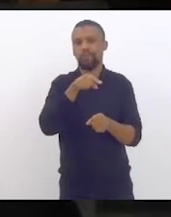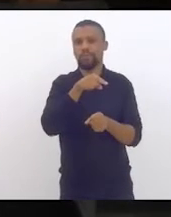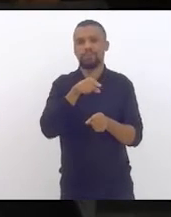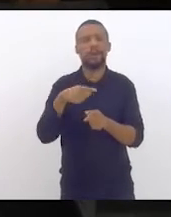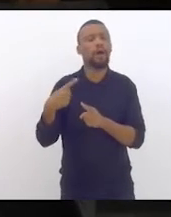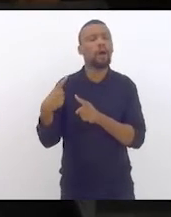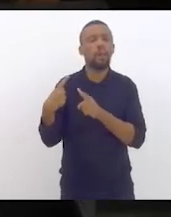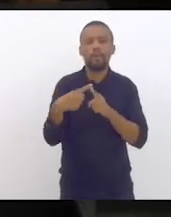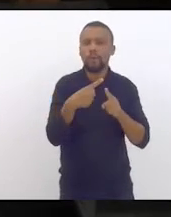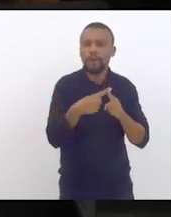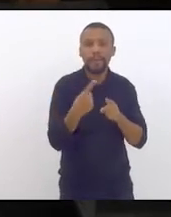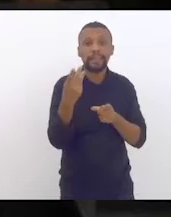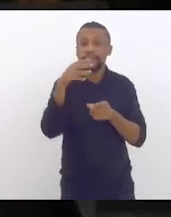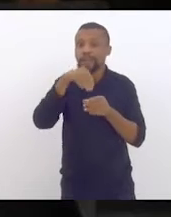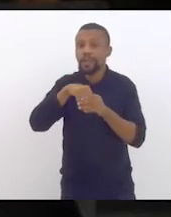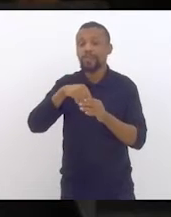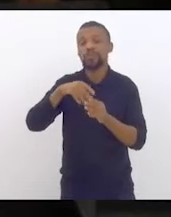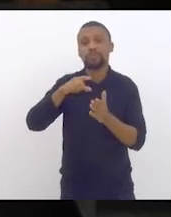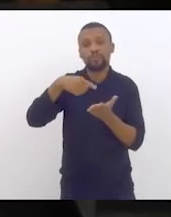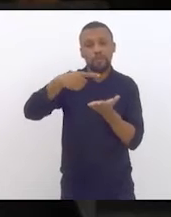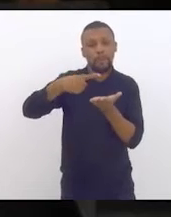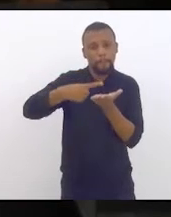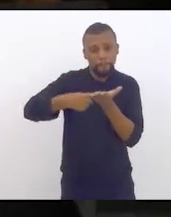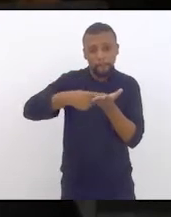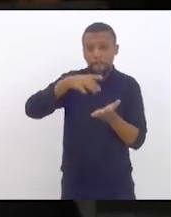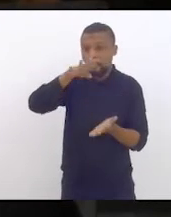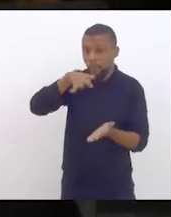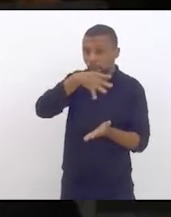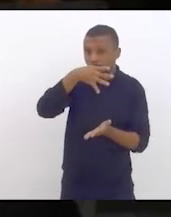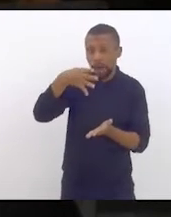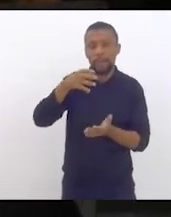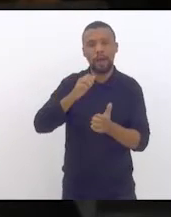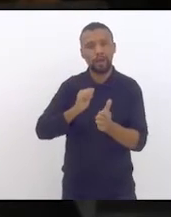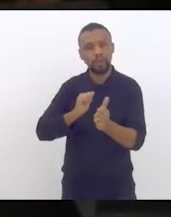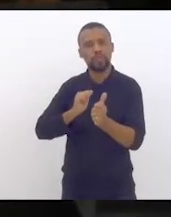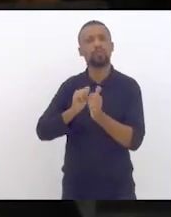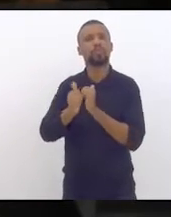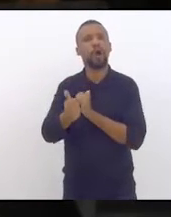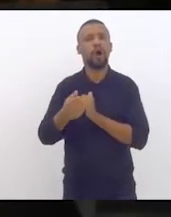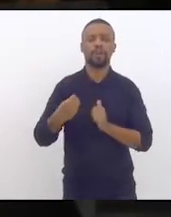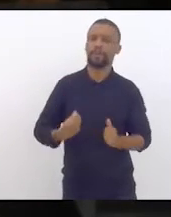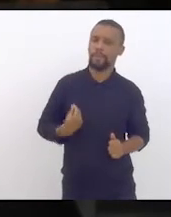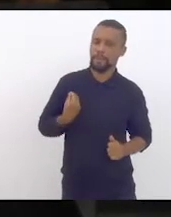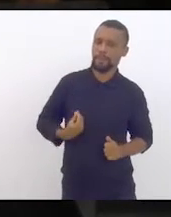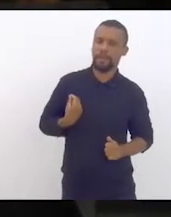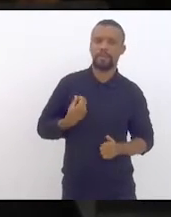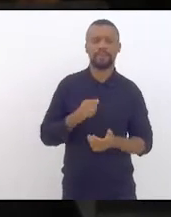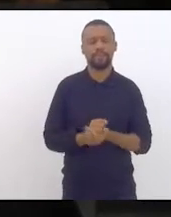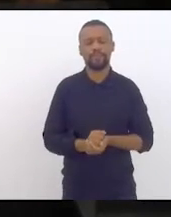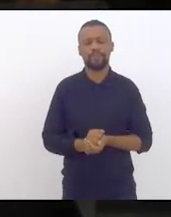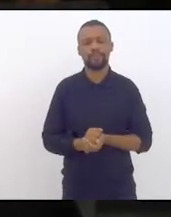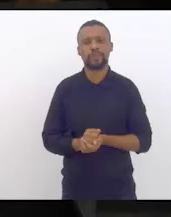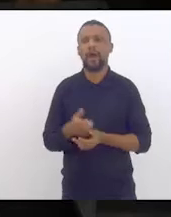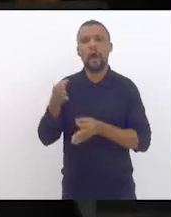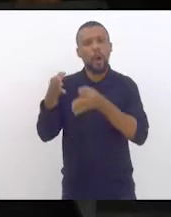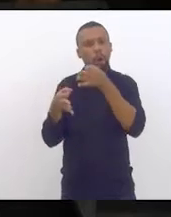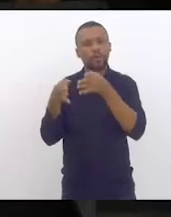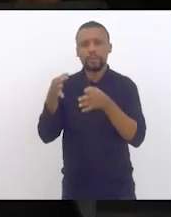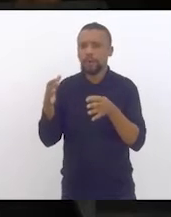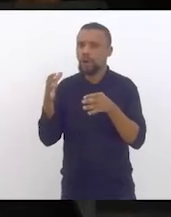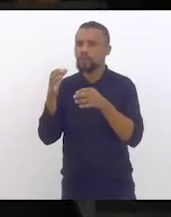no Programa Esporte presente o Tribunal de Contas fez essa a